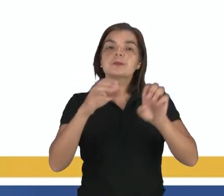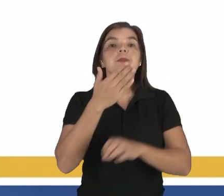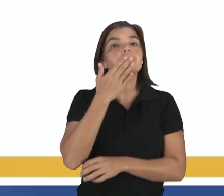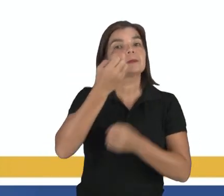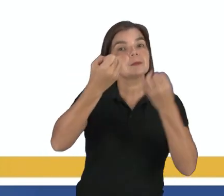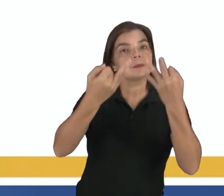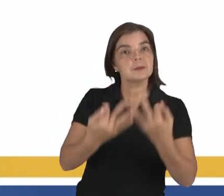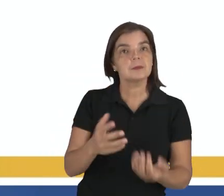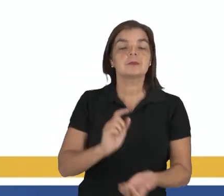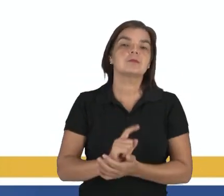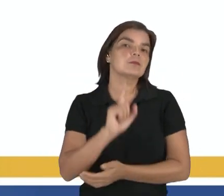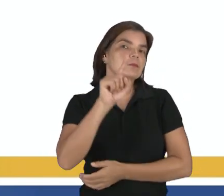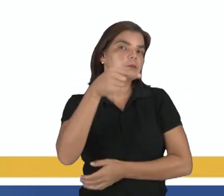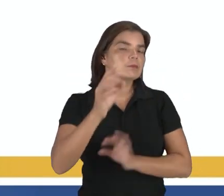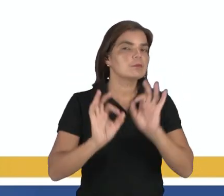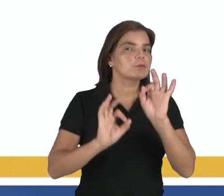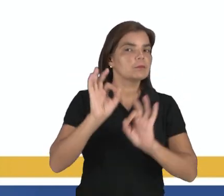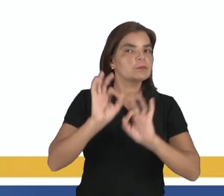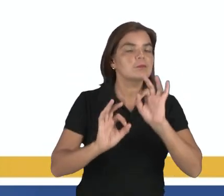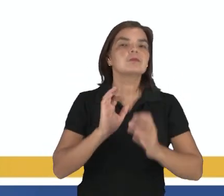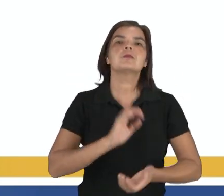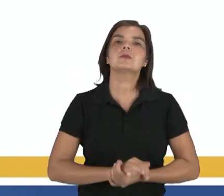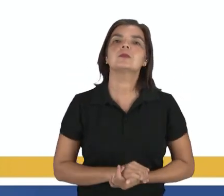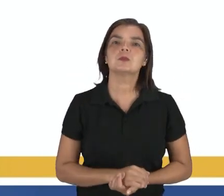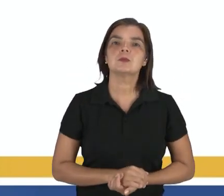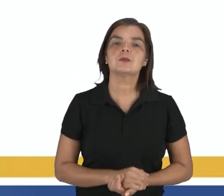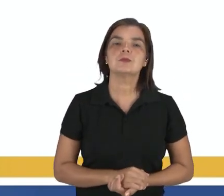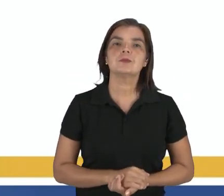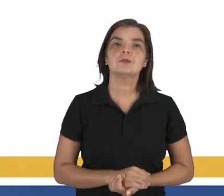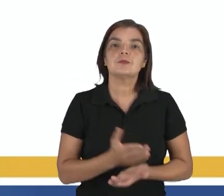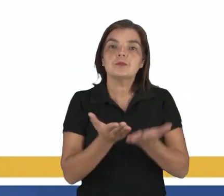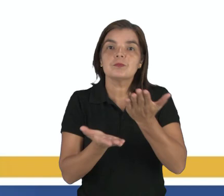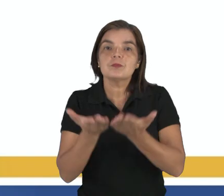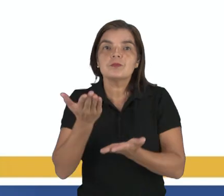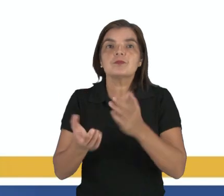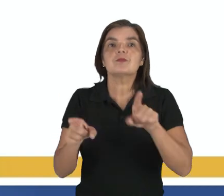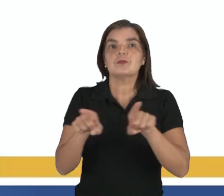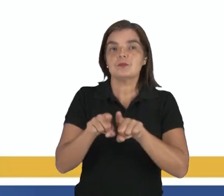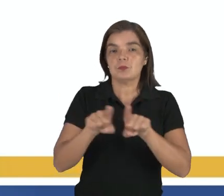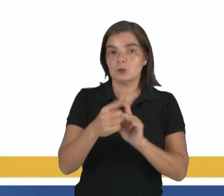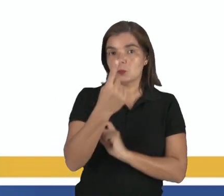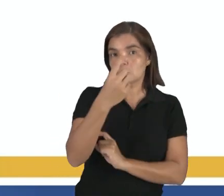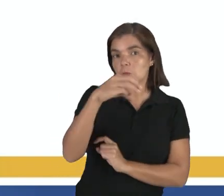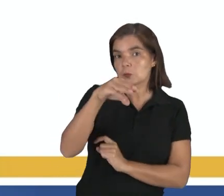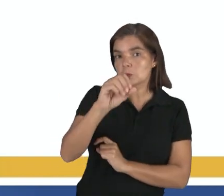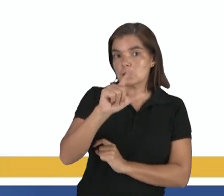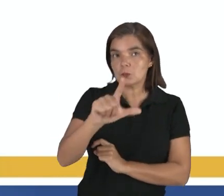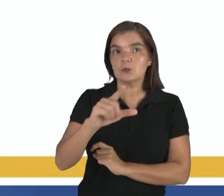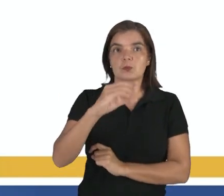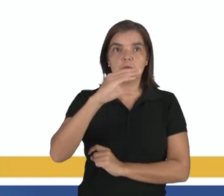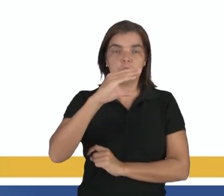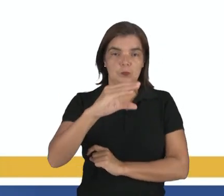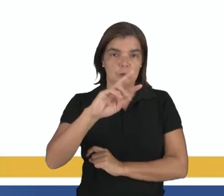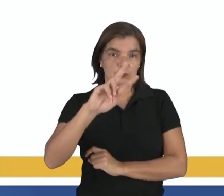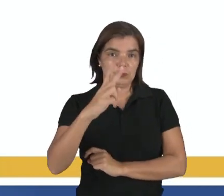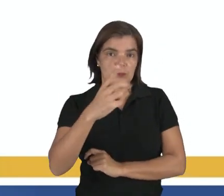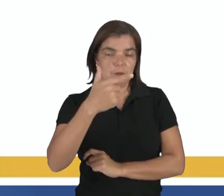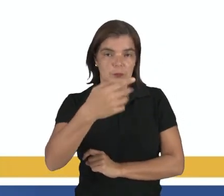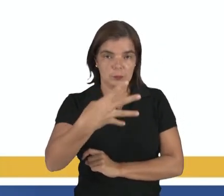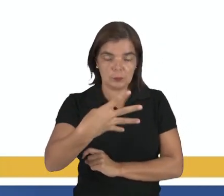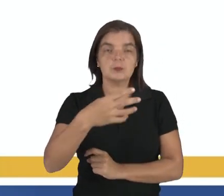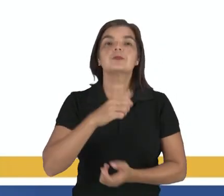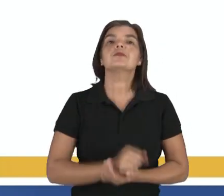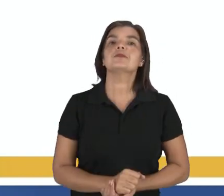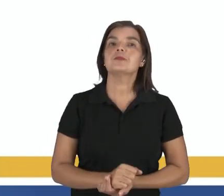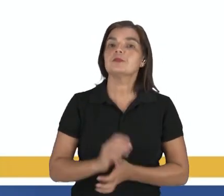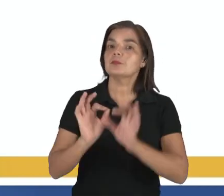nos dizendo após o balanceamento? Que 1 mol de